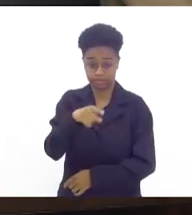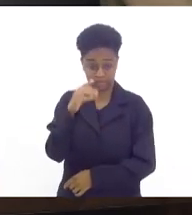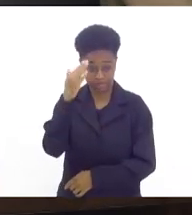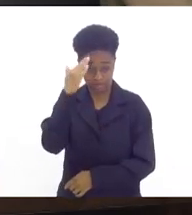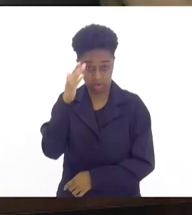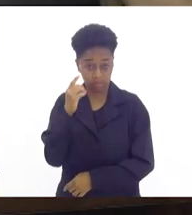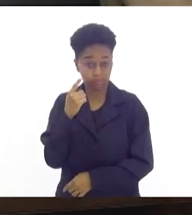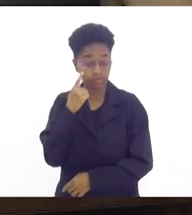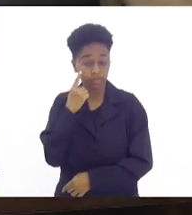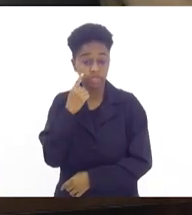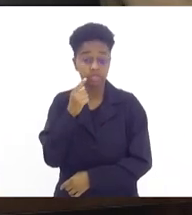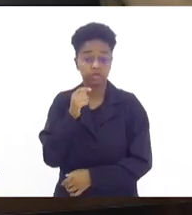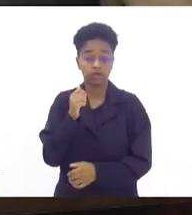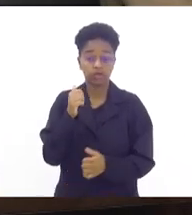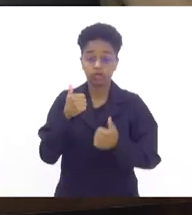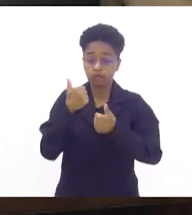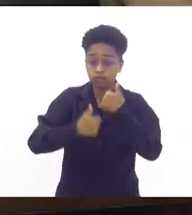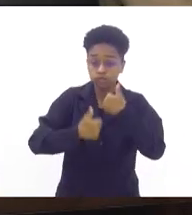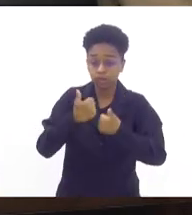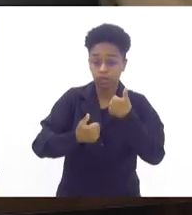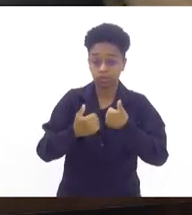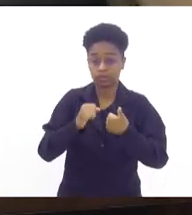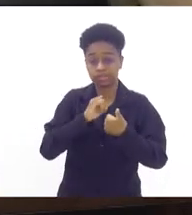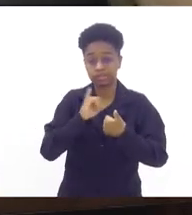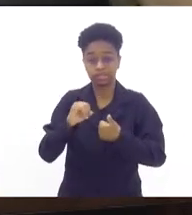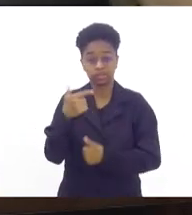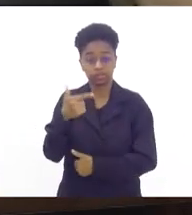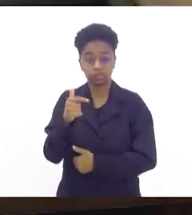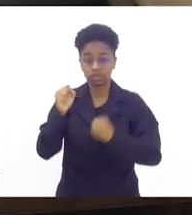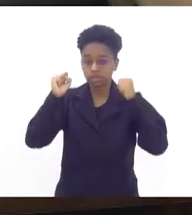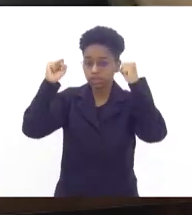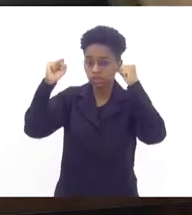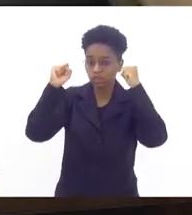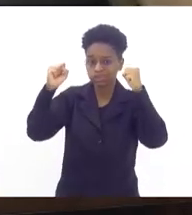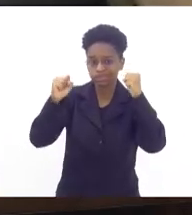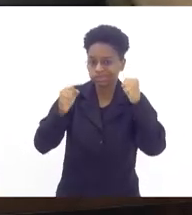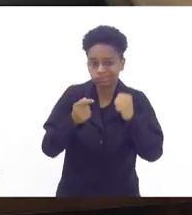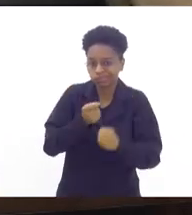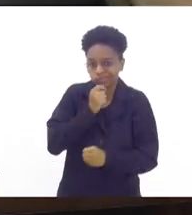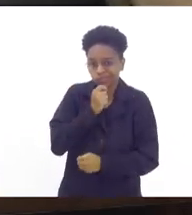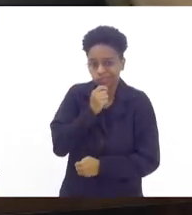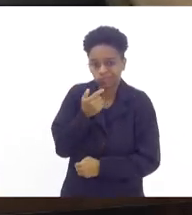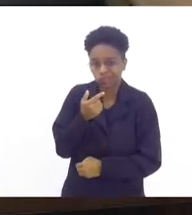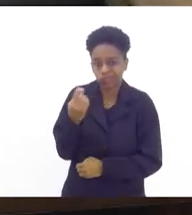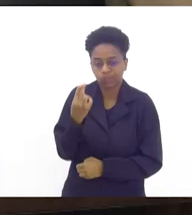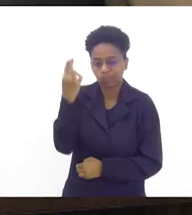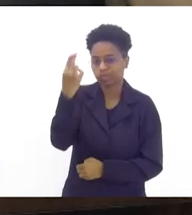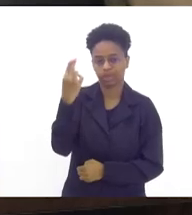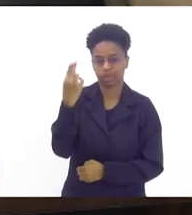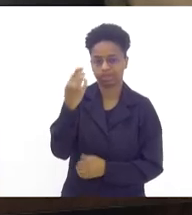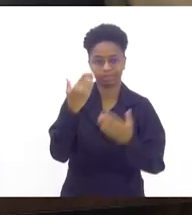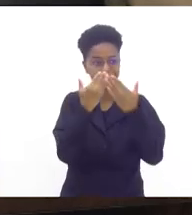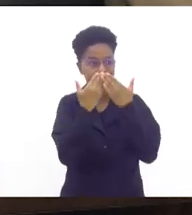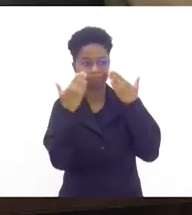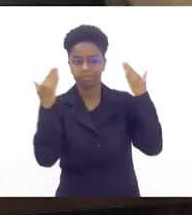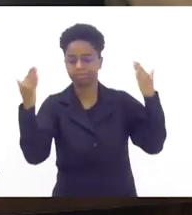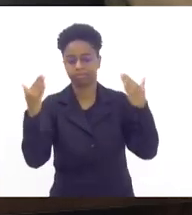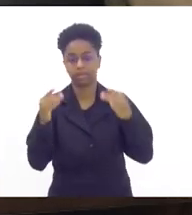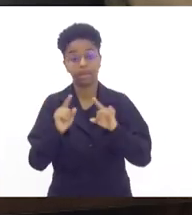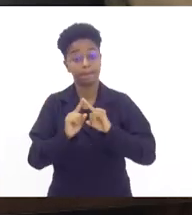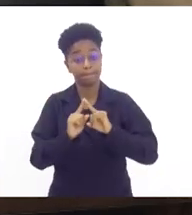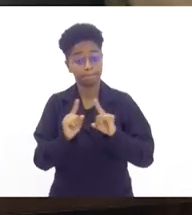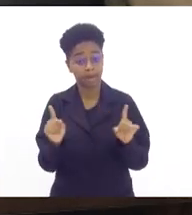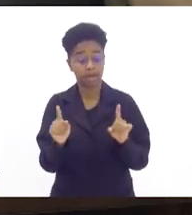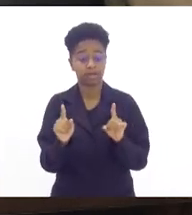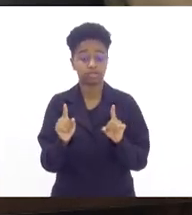Esporte sem torcida não existe né Sem torcida não tem não tem um espetáculo né mas também